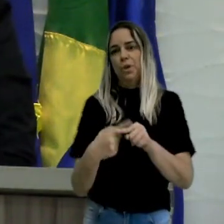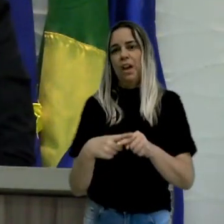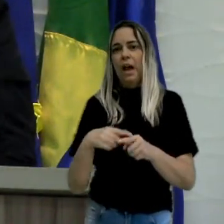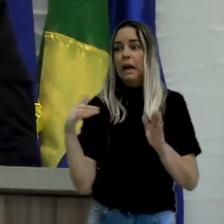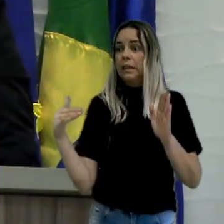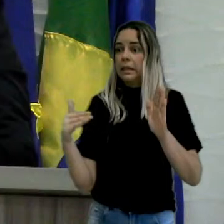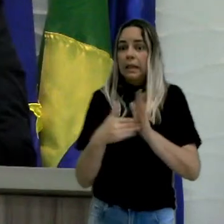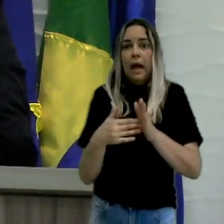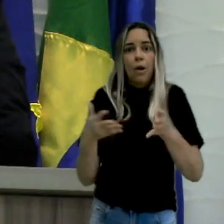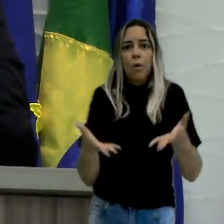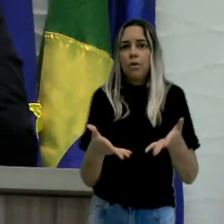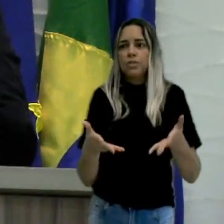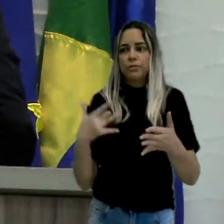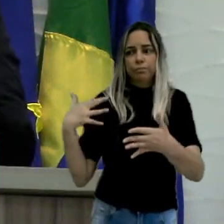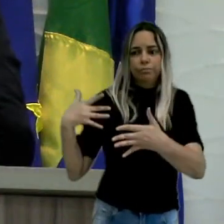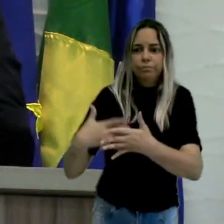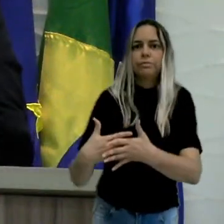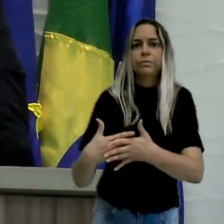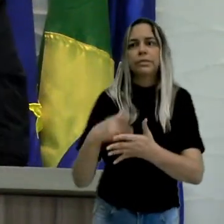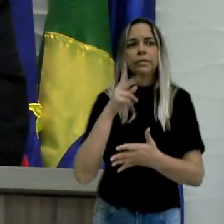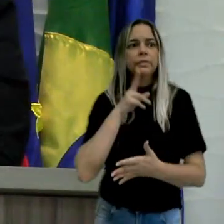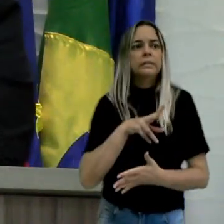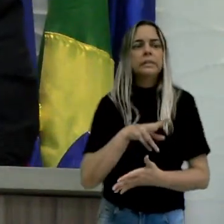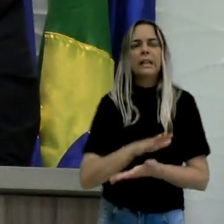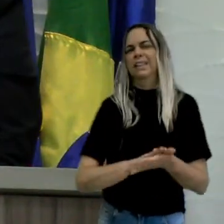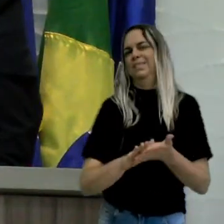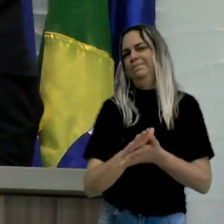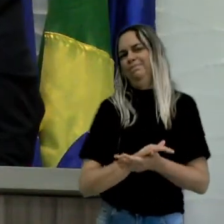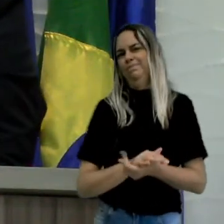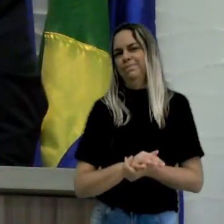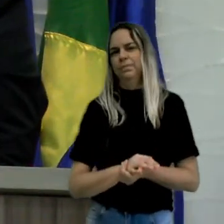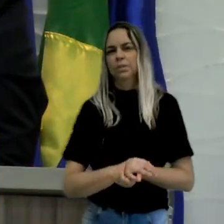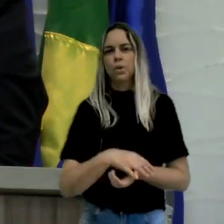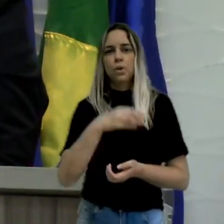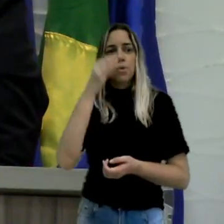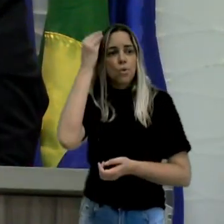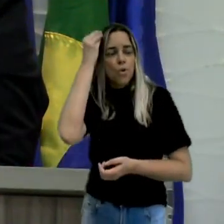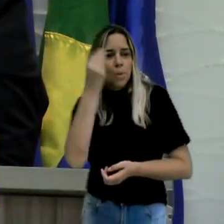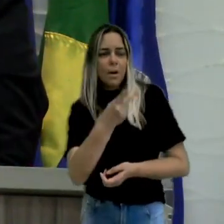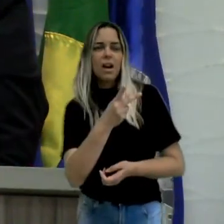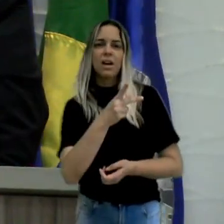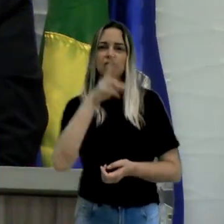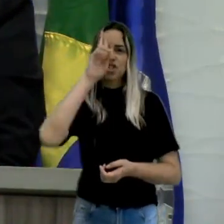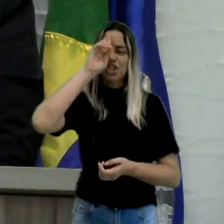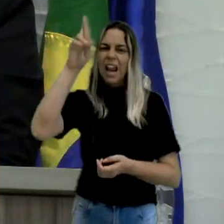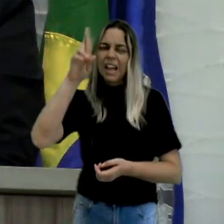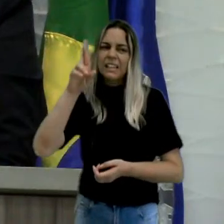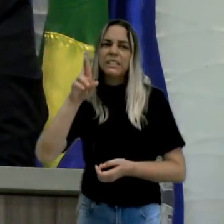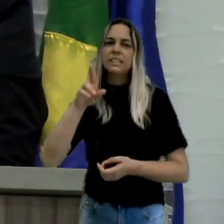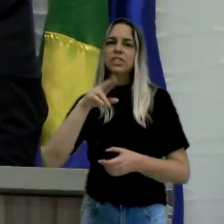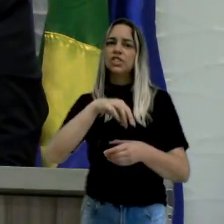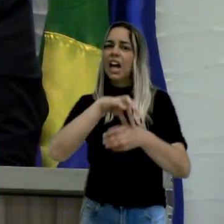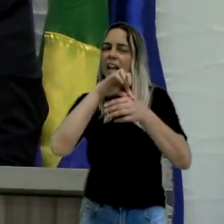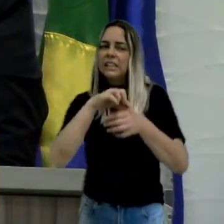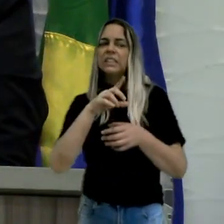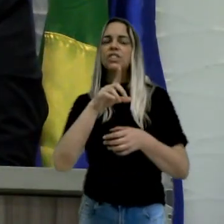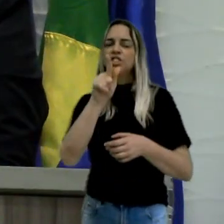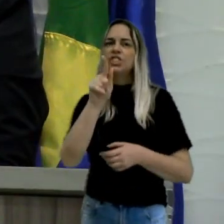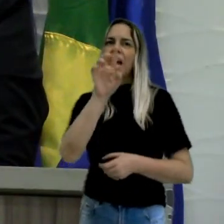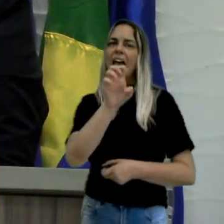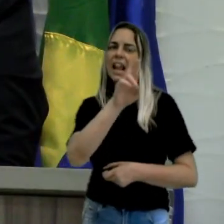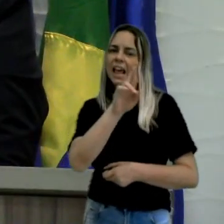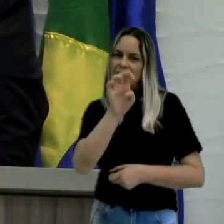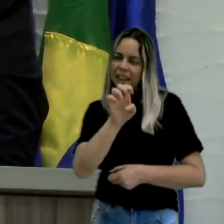nada. E outra coisa, não bota só a culpa no gerente que entrou agora, não. O gerente está com um mês só que está aí